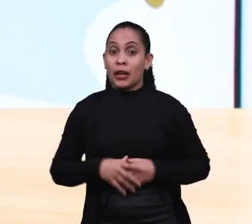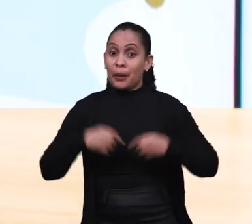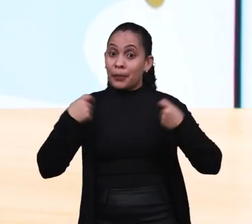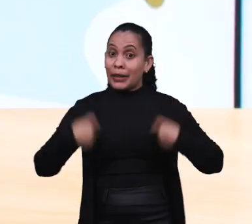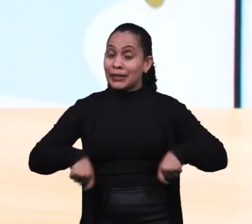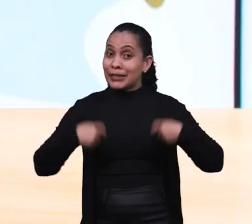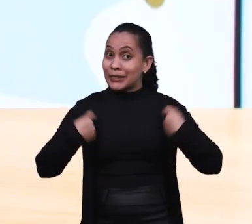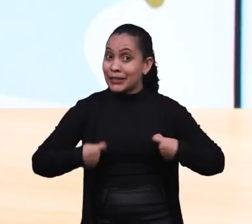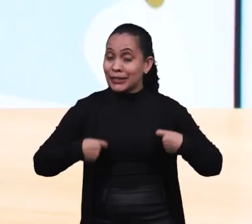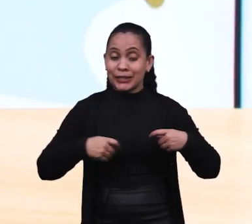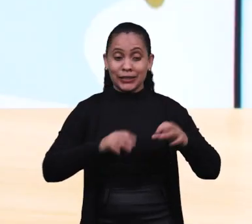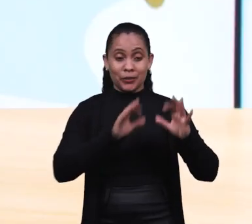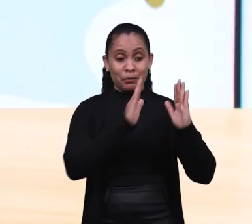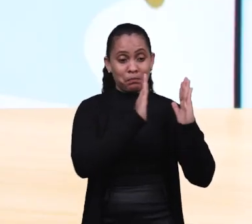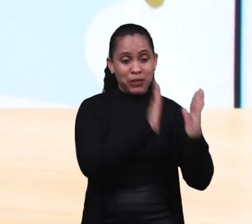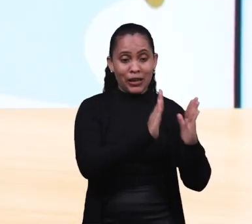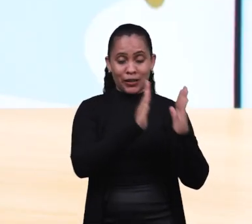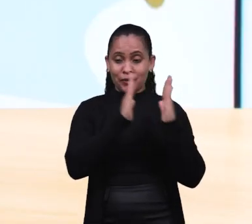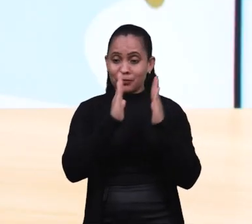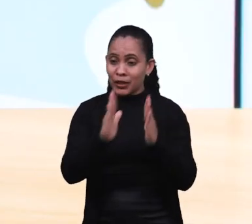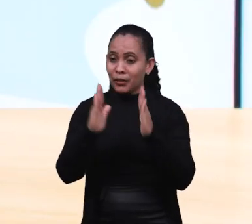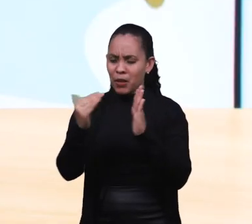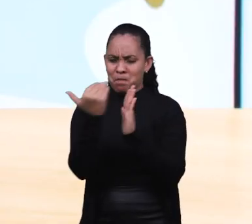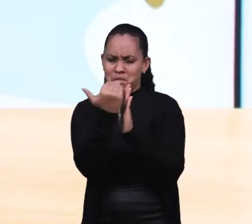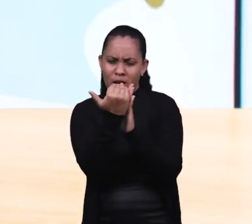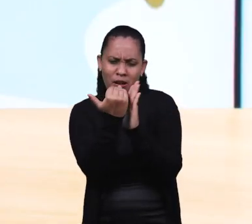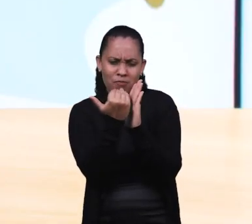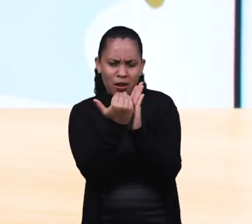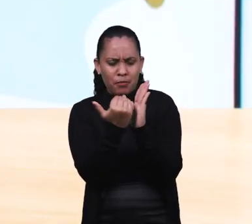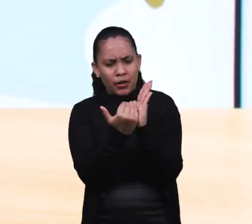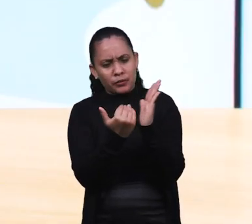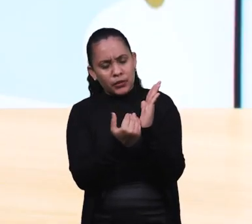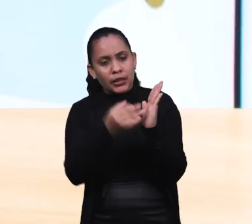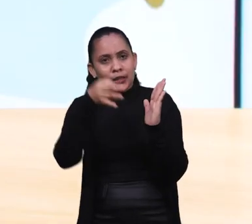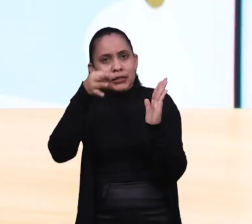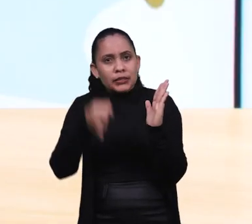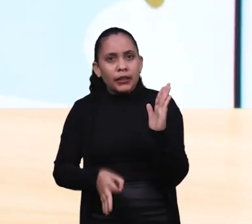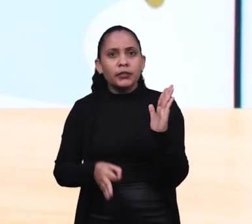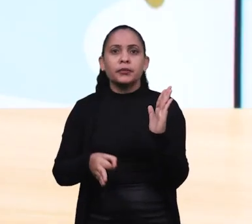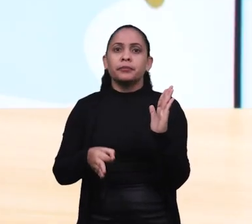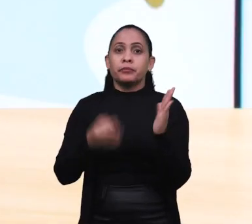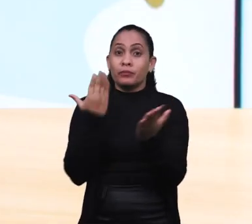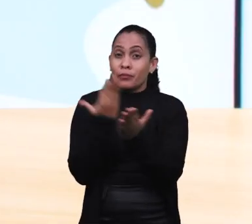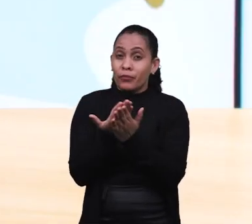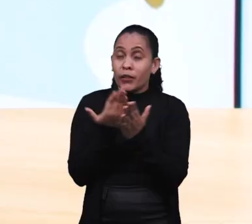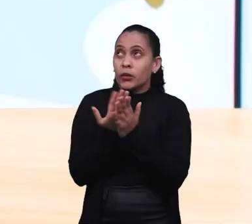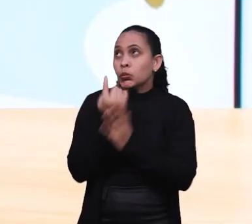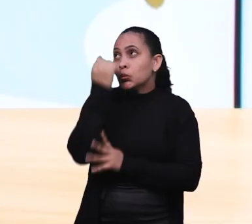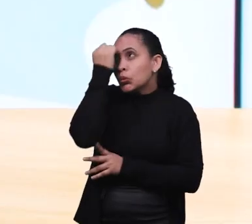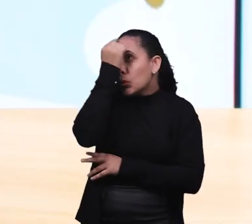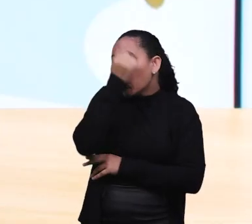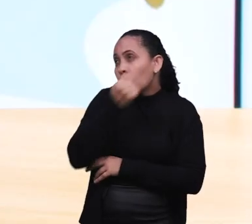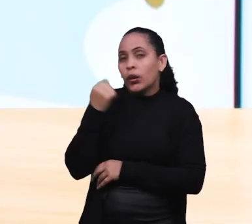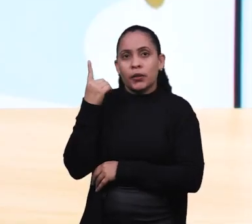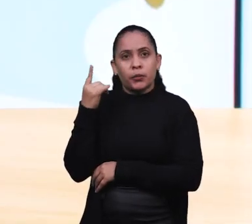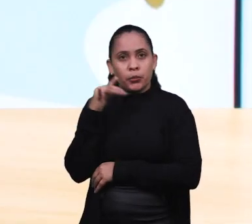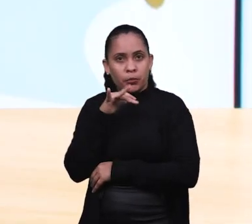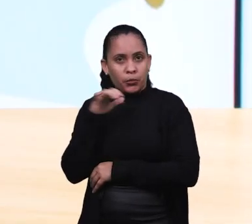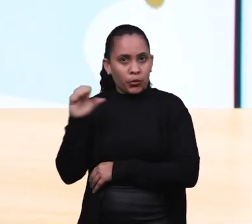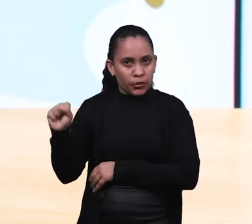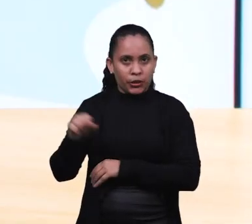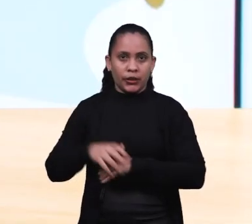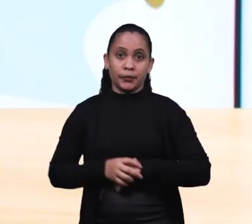buscar organização, pensando nos prazos, pensando também na quantidade de horas estudadas por dias, porque isso,